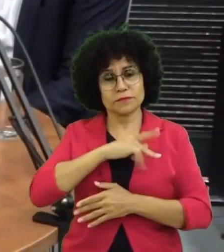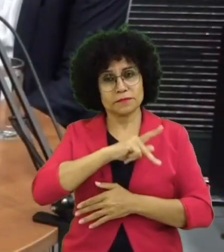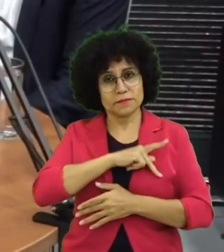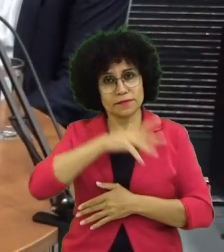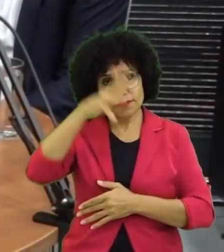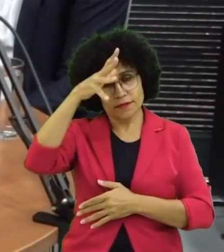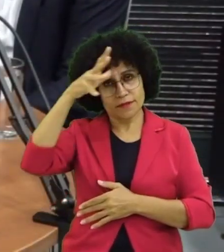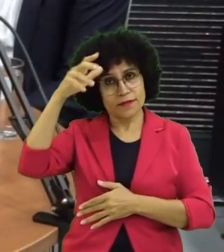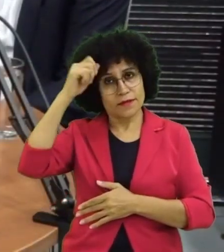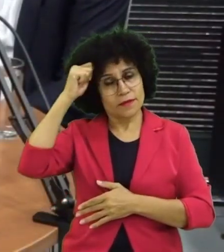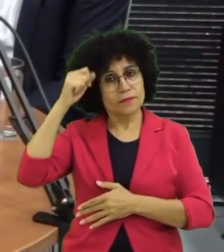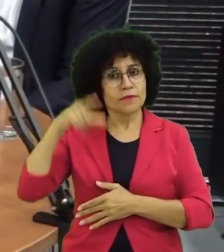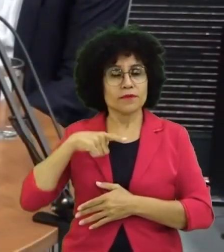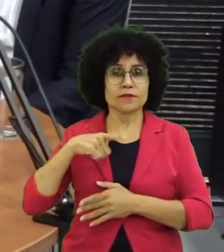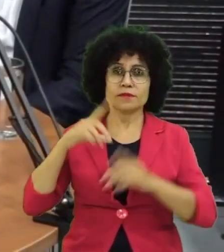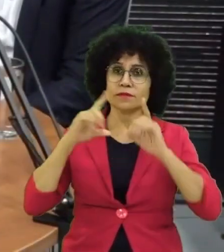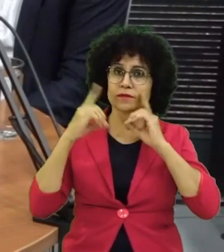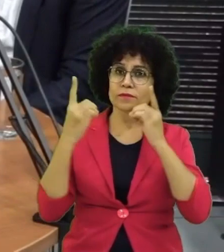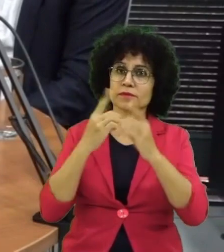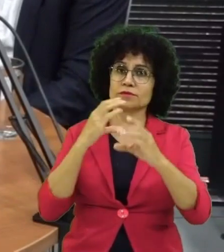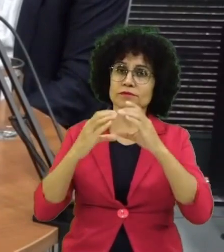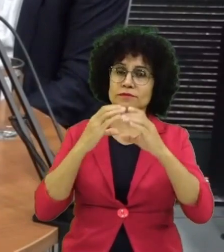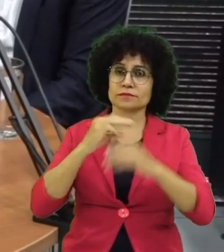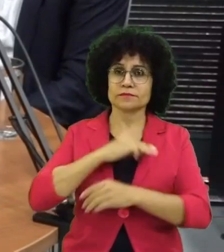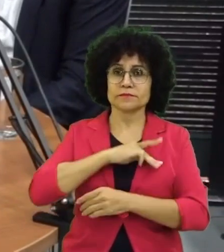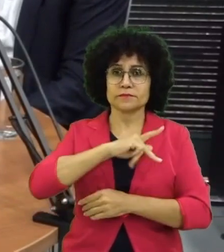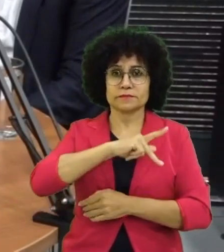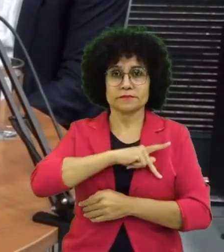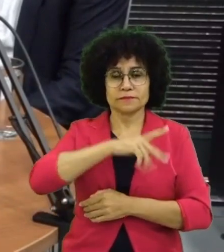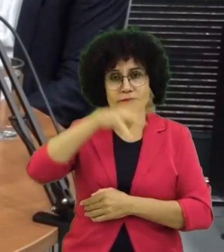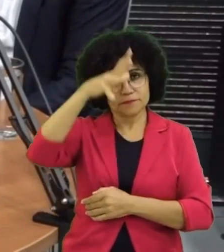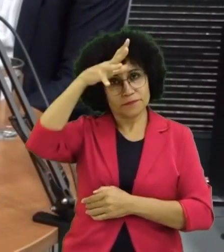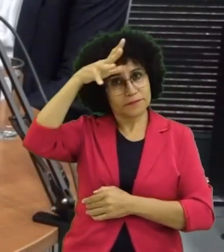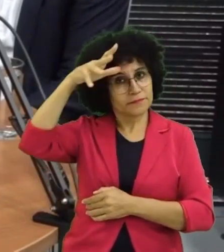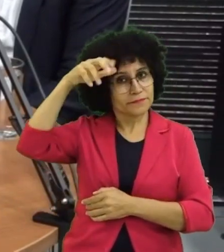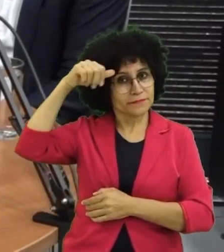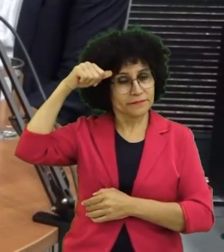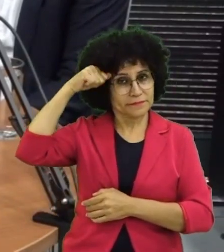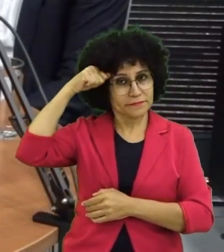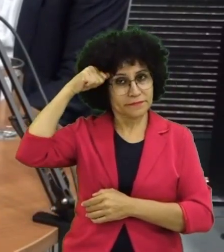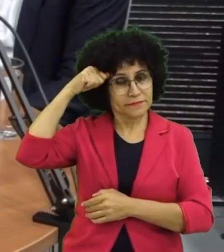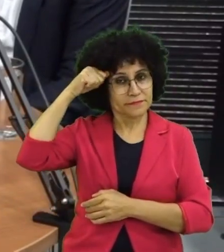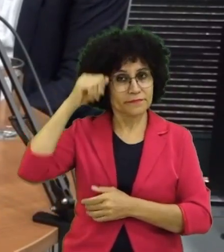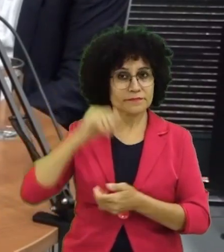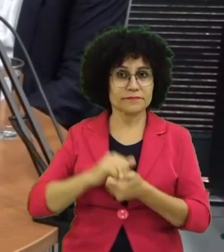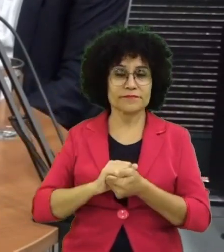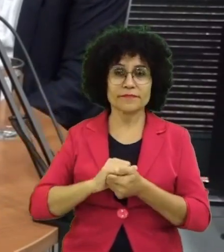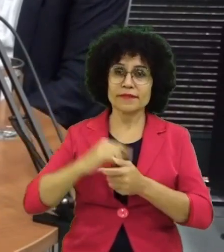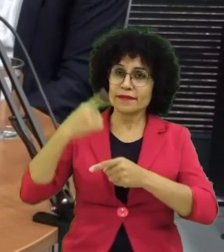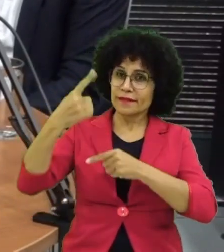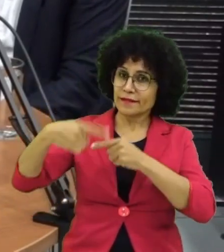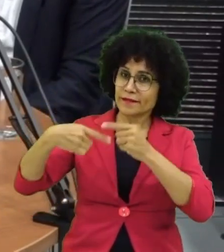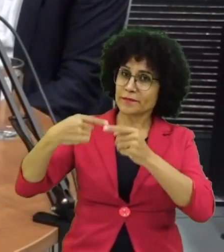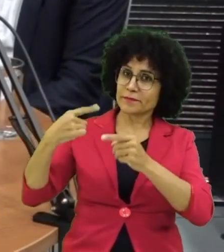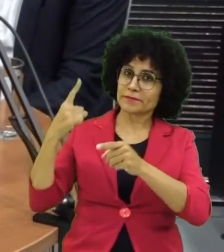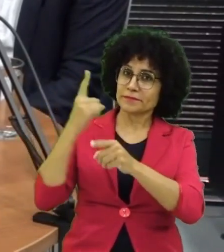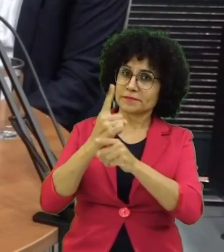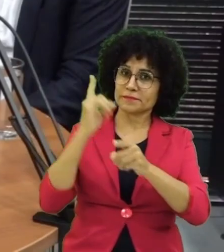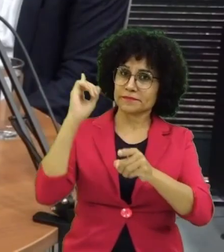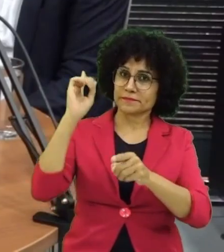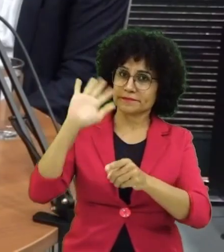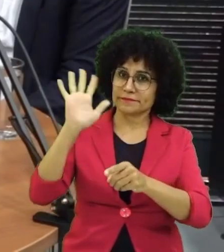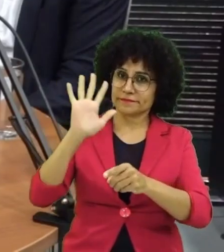que é uma produção do Departamento de Comunicação do Ministério Público de Mato Grosso. E nos vemos na próxima.